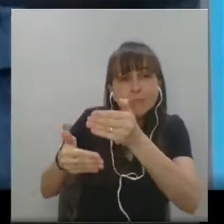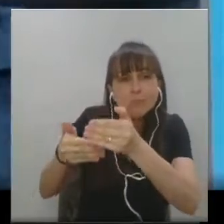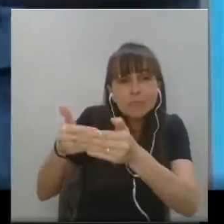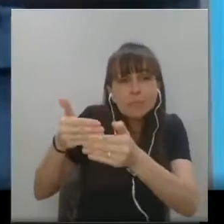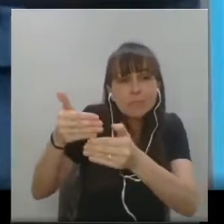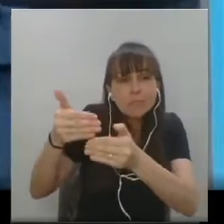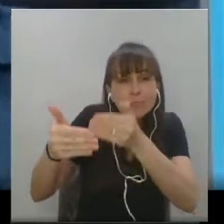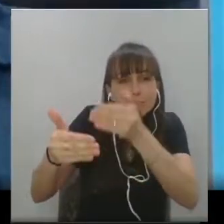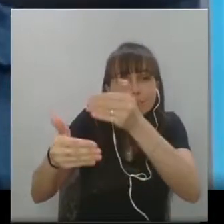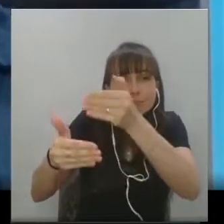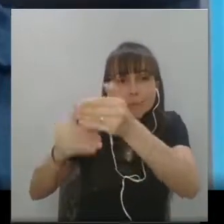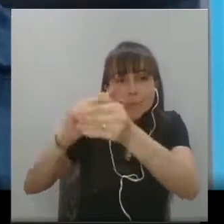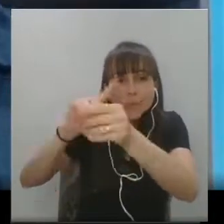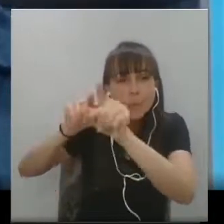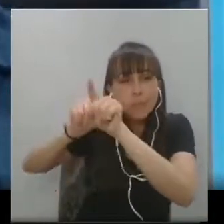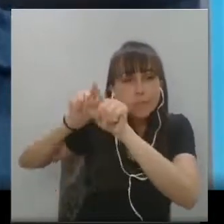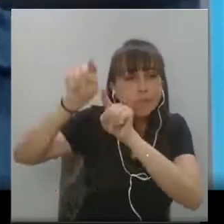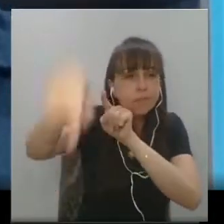evoluindo, né?